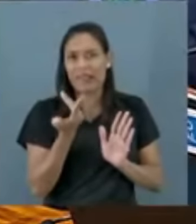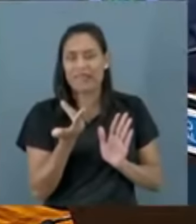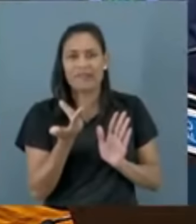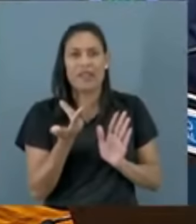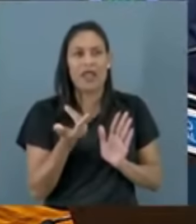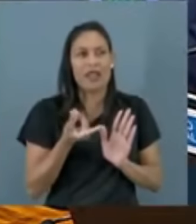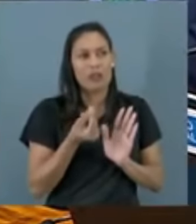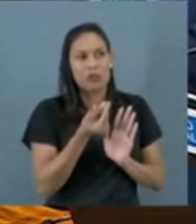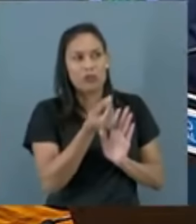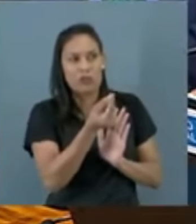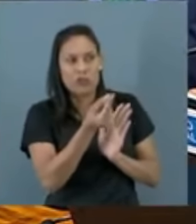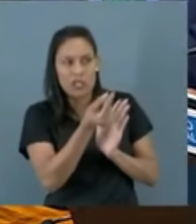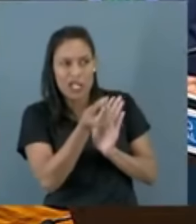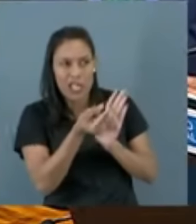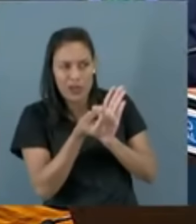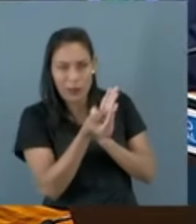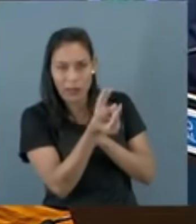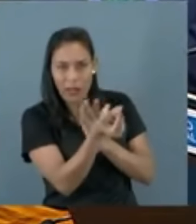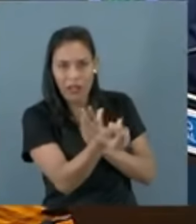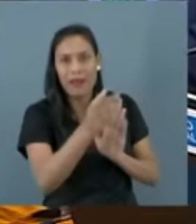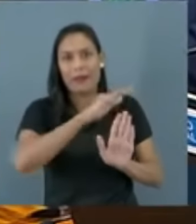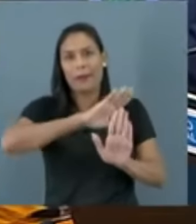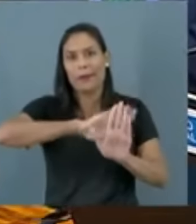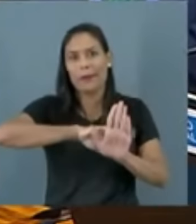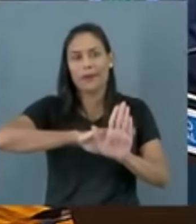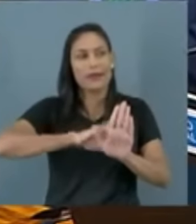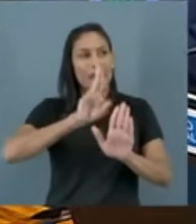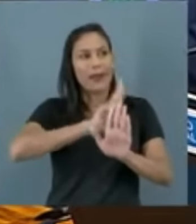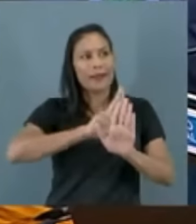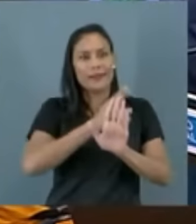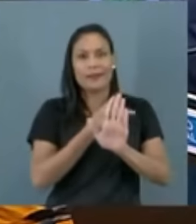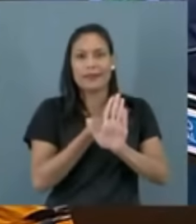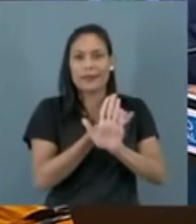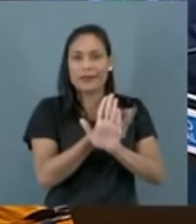recurso, incentivos fiscais